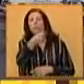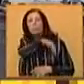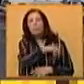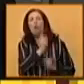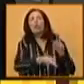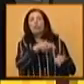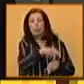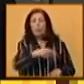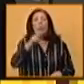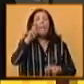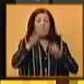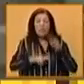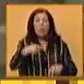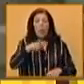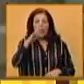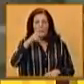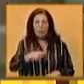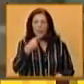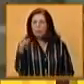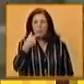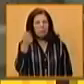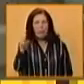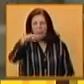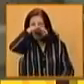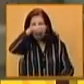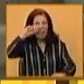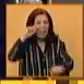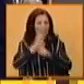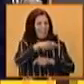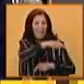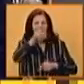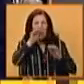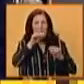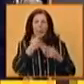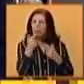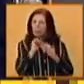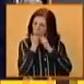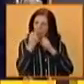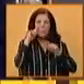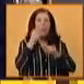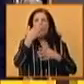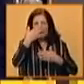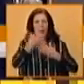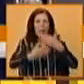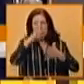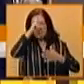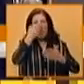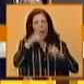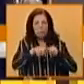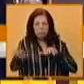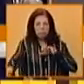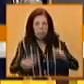RTP dizem que se trata do levantamento ilegal do sigilo bancário. Parece assemelhar-se cada vez mais a um Estado